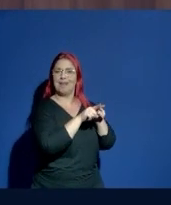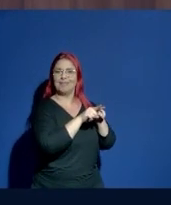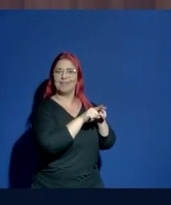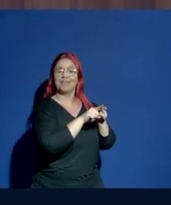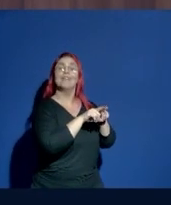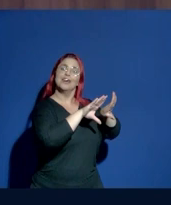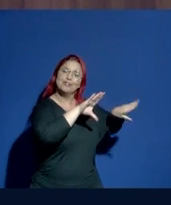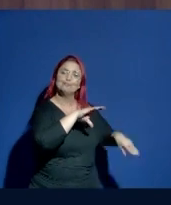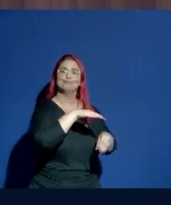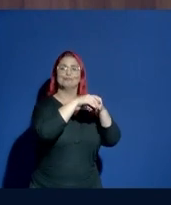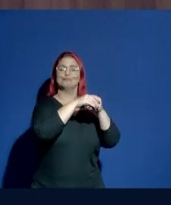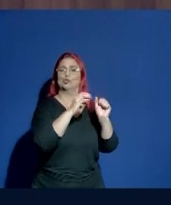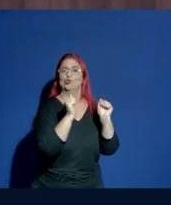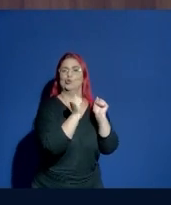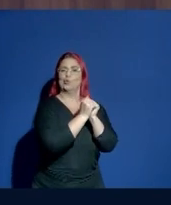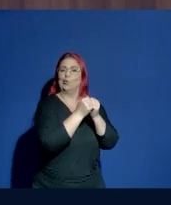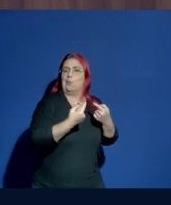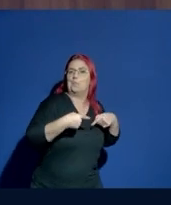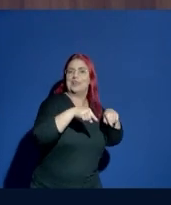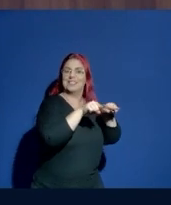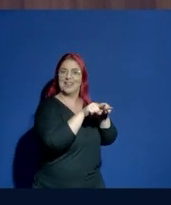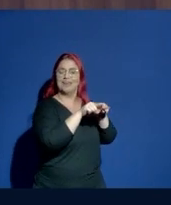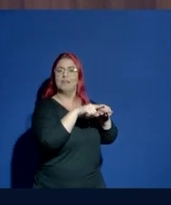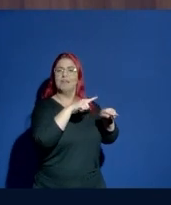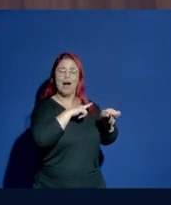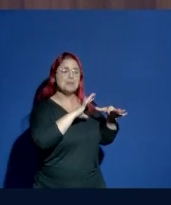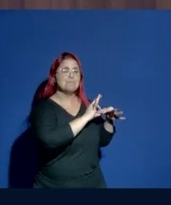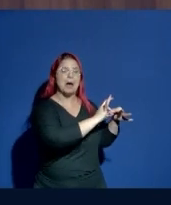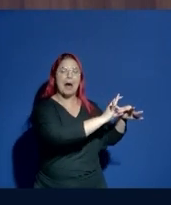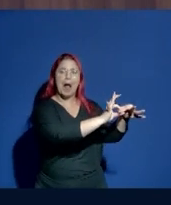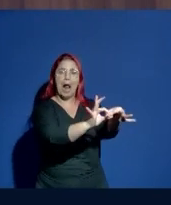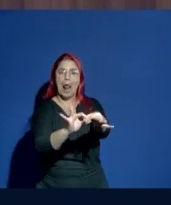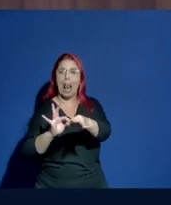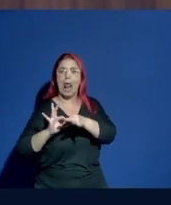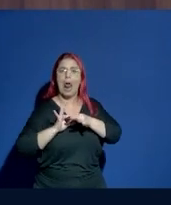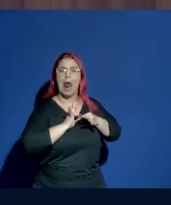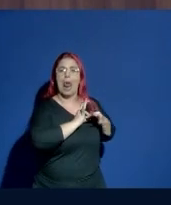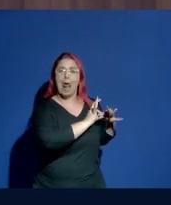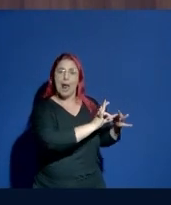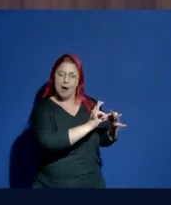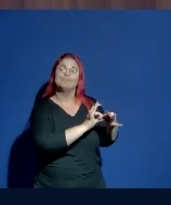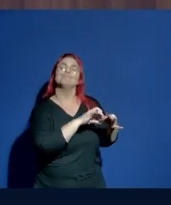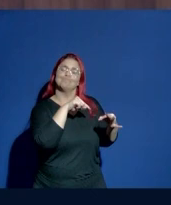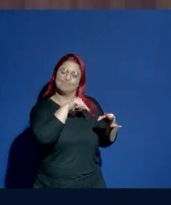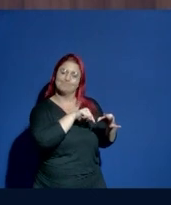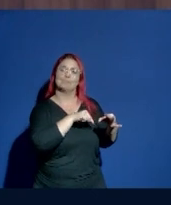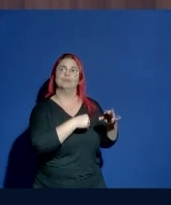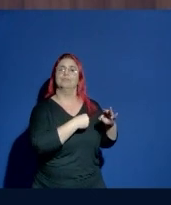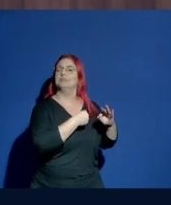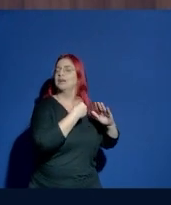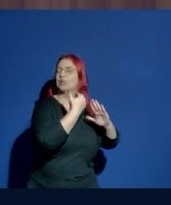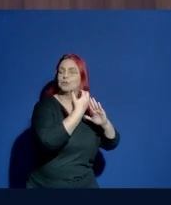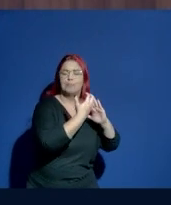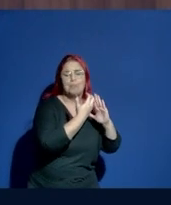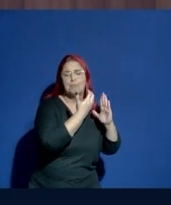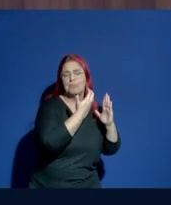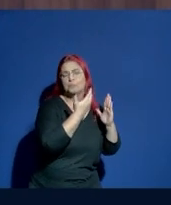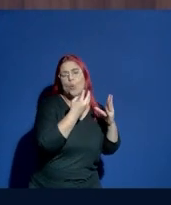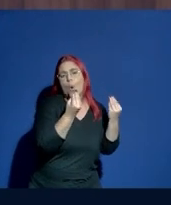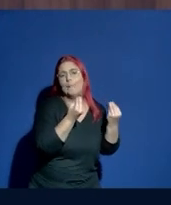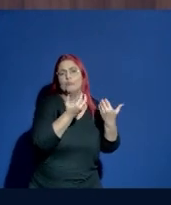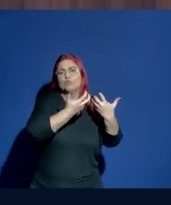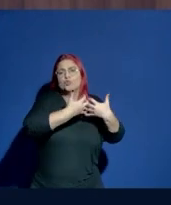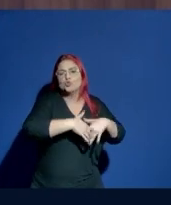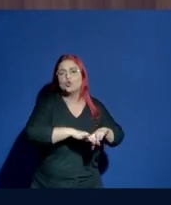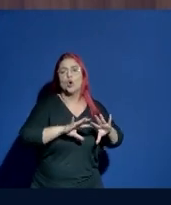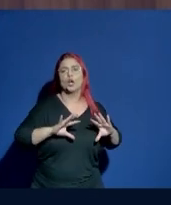E aí, sim, a gente captura as sinergias de todo o processo industrial, operacional,